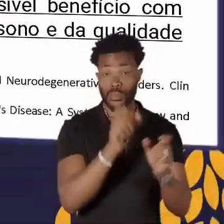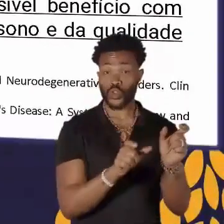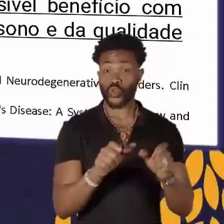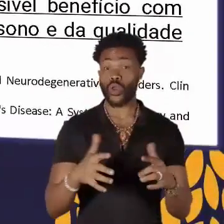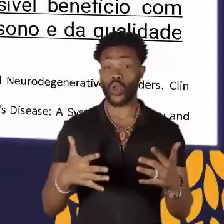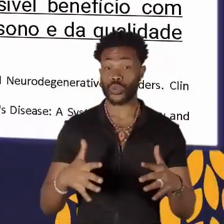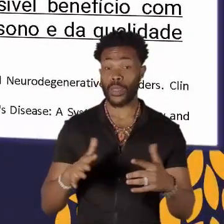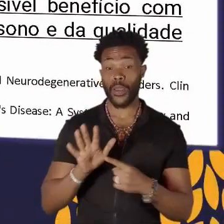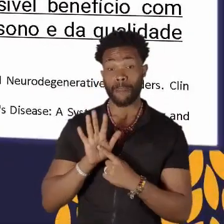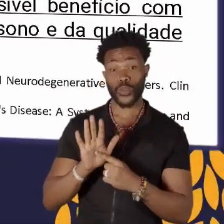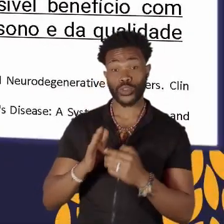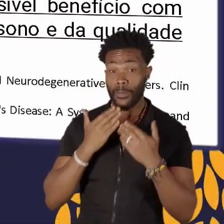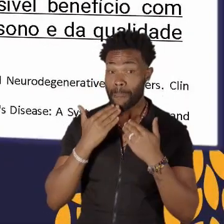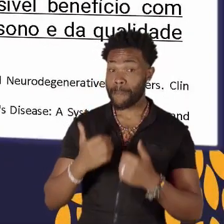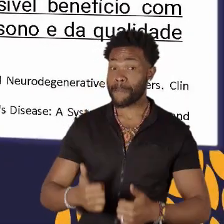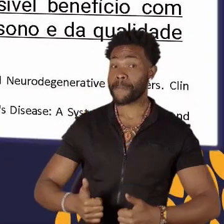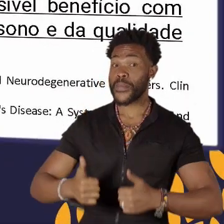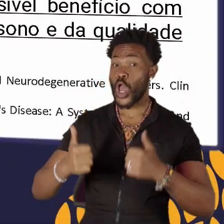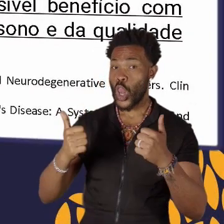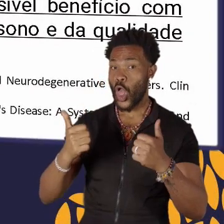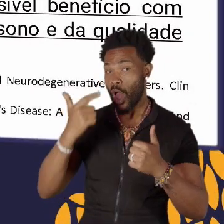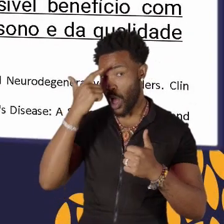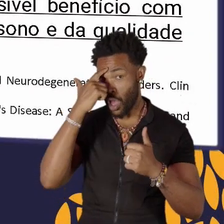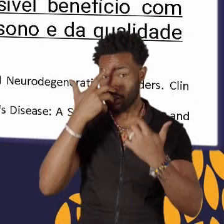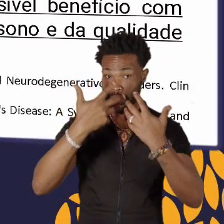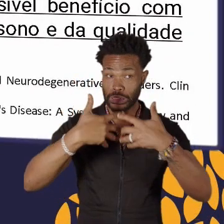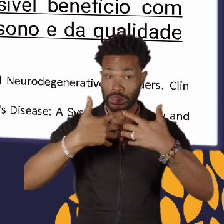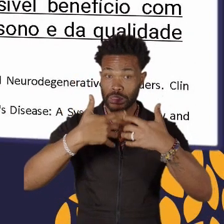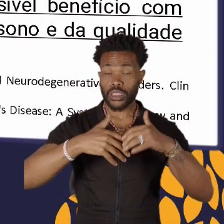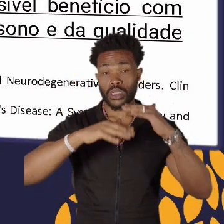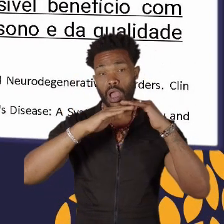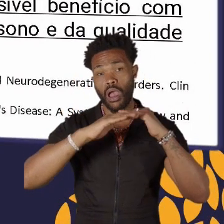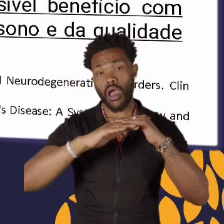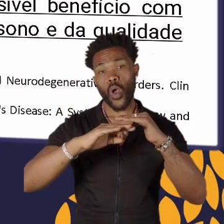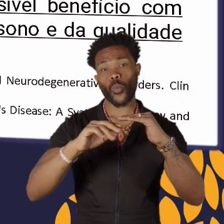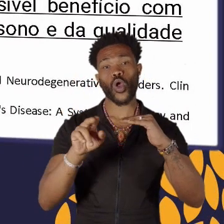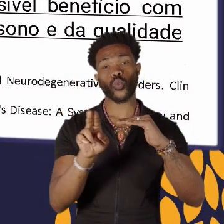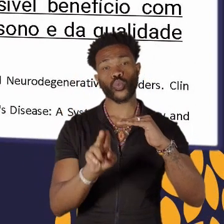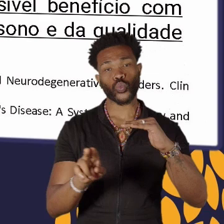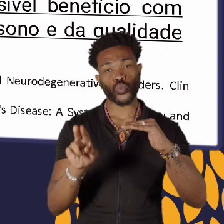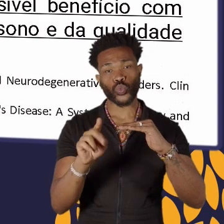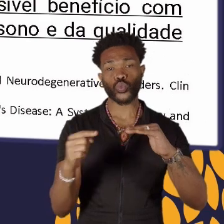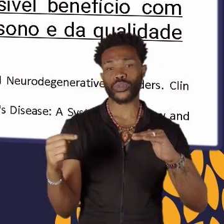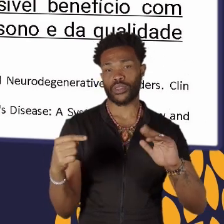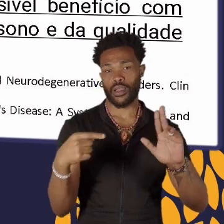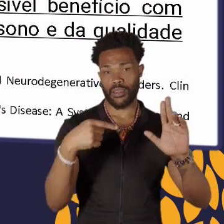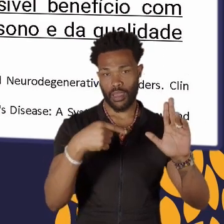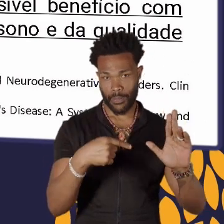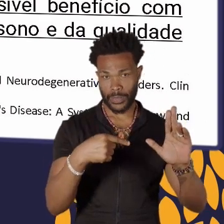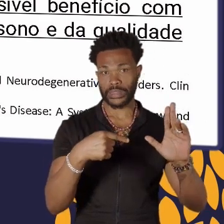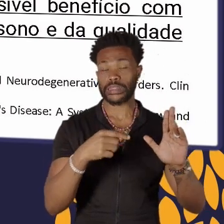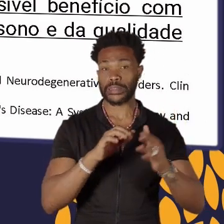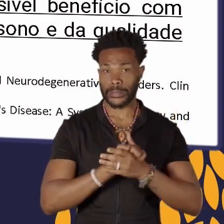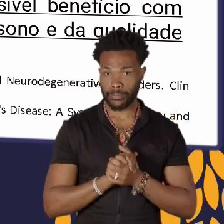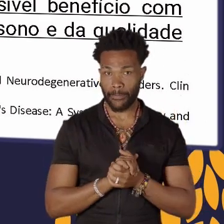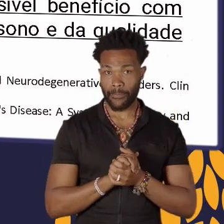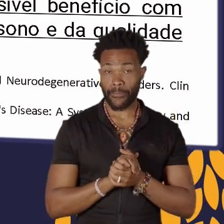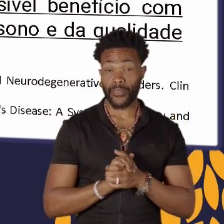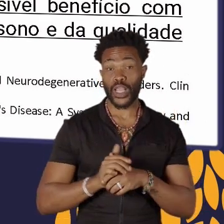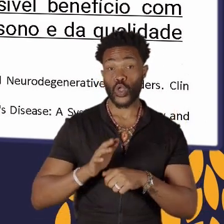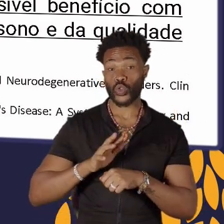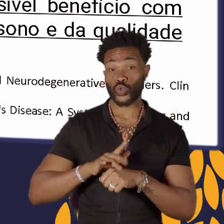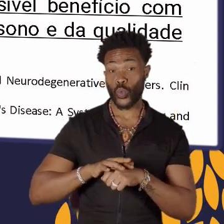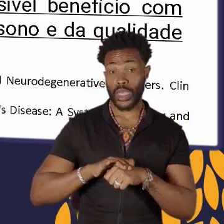Alzheimer apresentam uma melhora na agitação psicomotora, especialmente quando usada a cannabis. Na doença